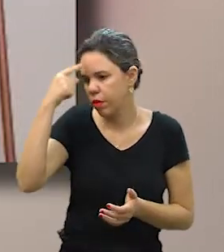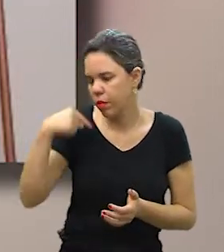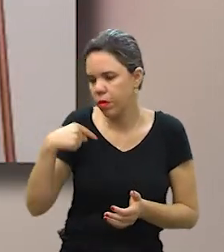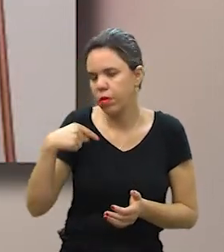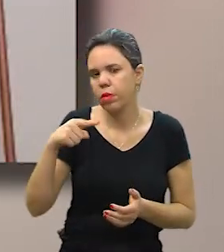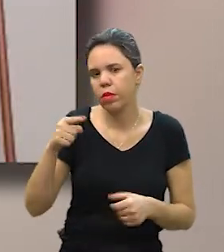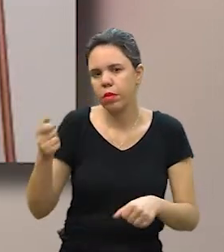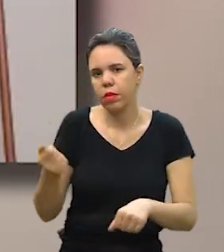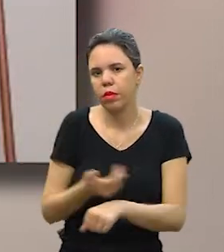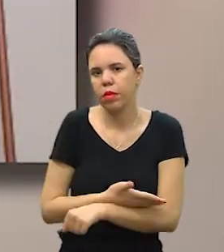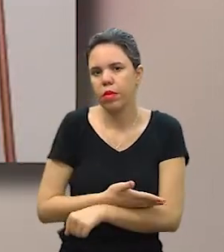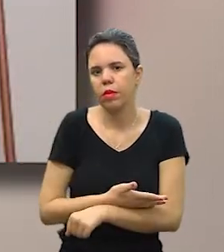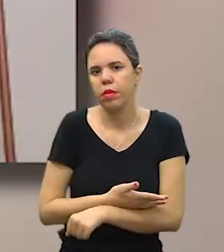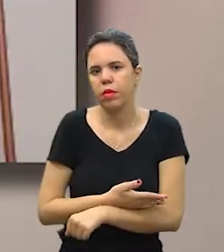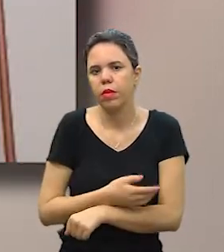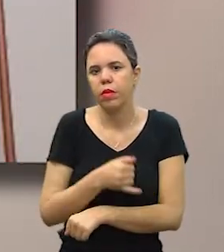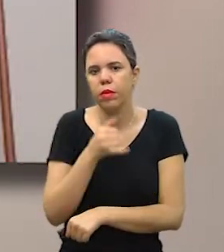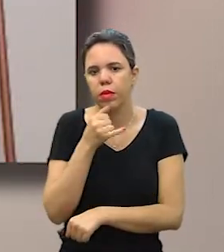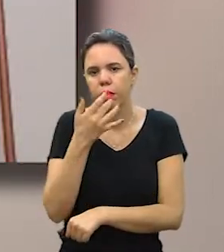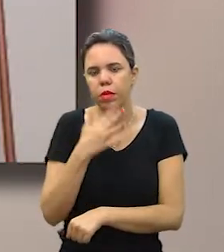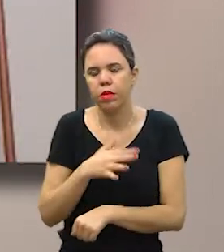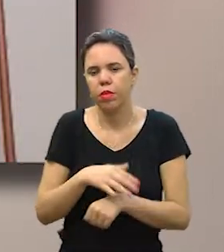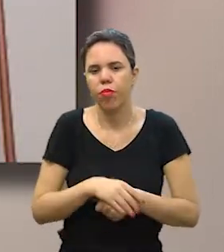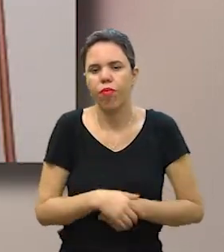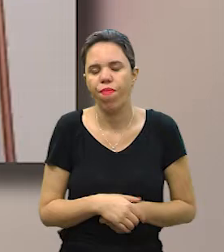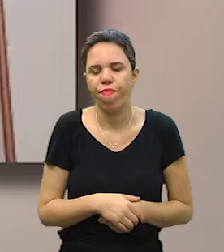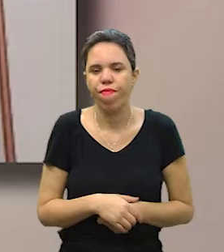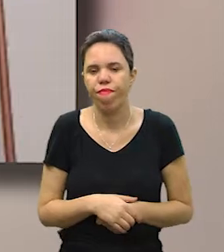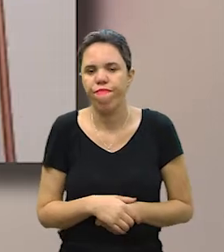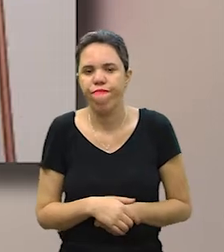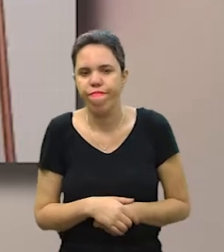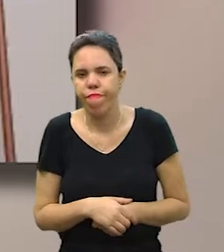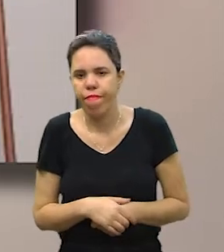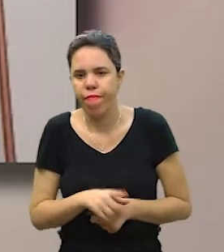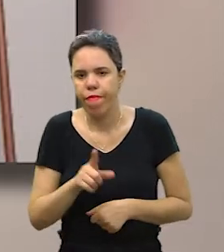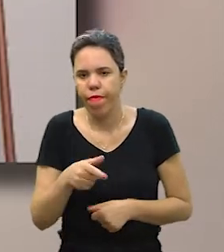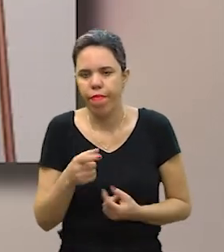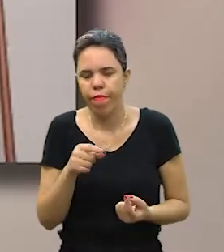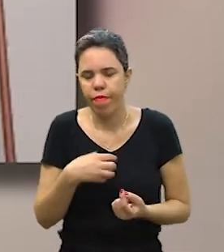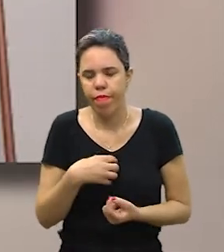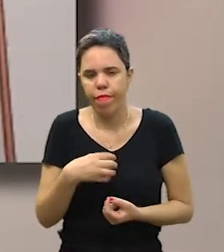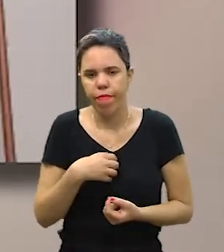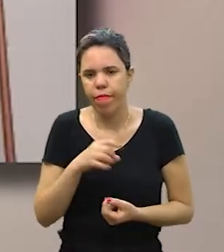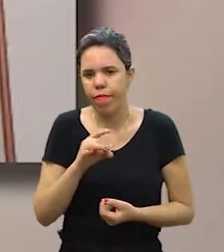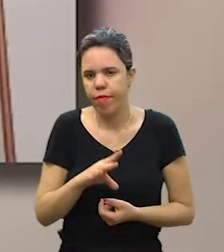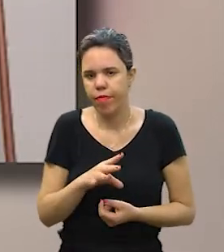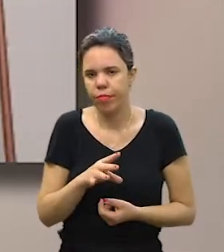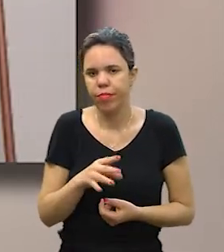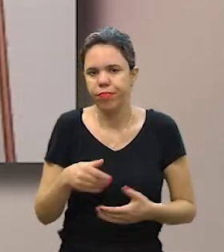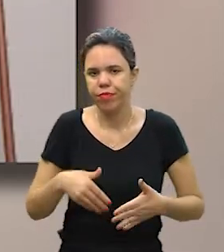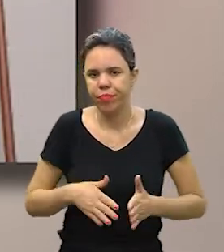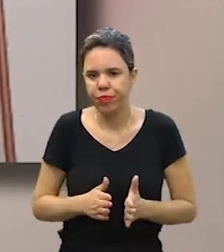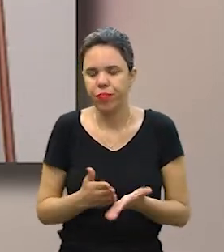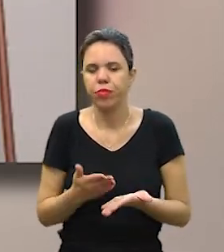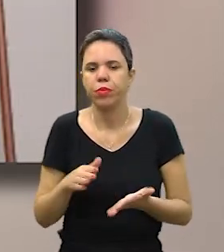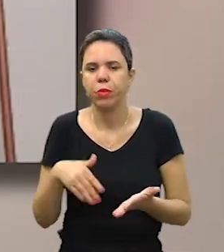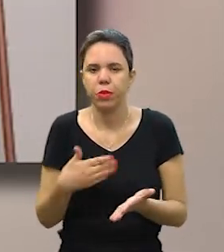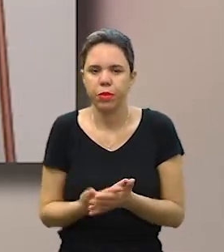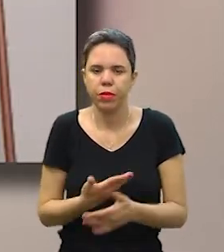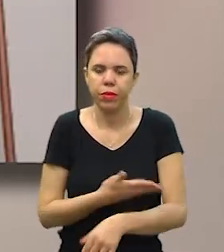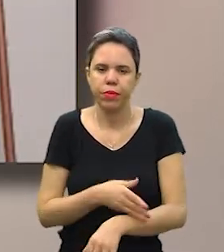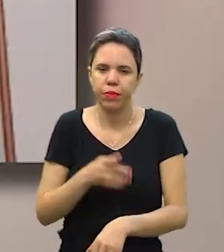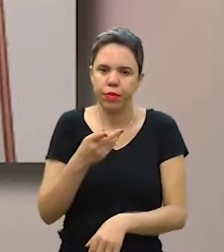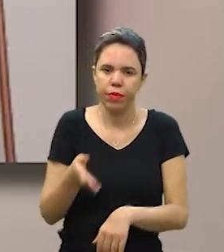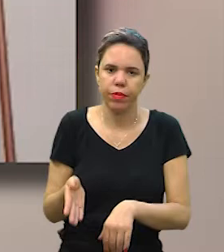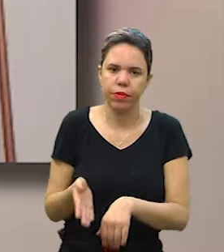perfil emocional, digamos, dessa criança, e isso ele é sentido não só a partir de um nascimento, mas eu